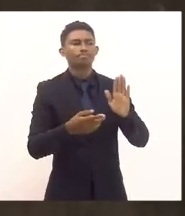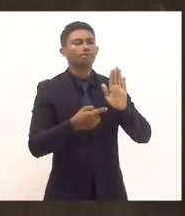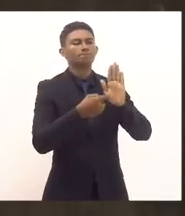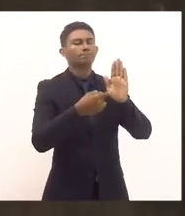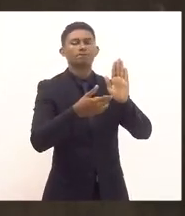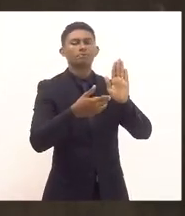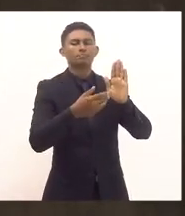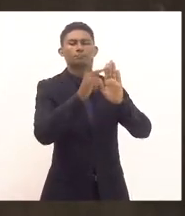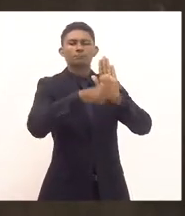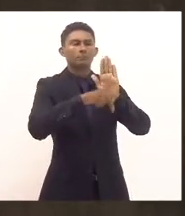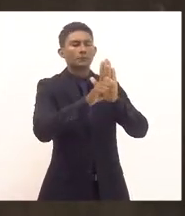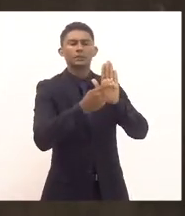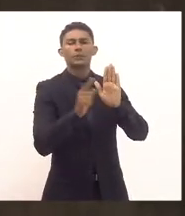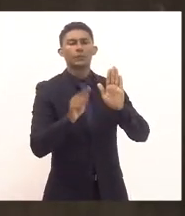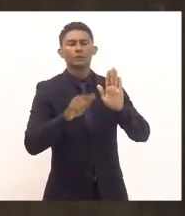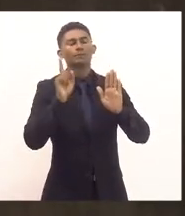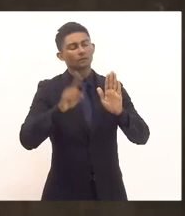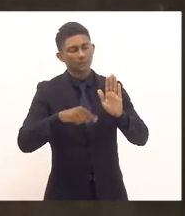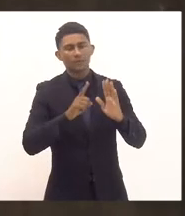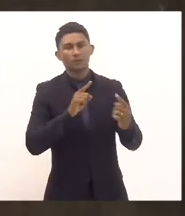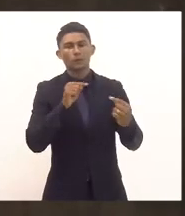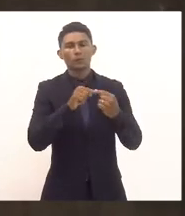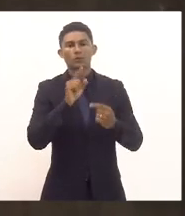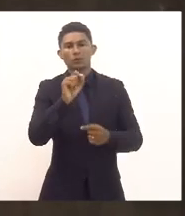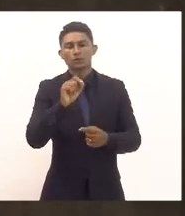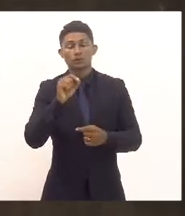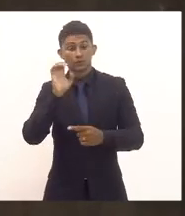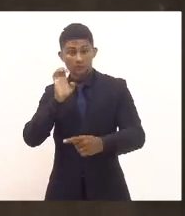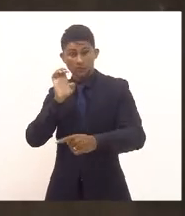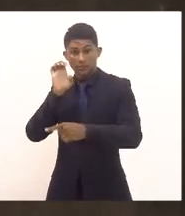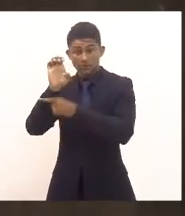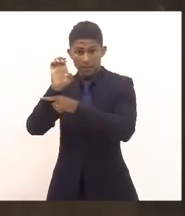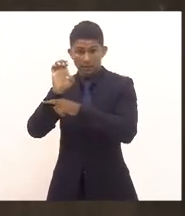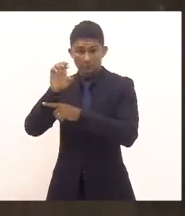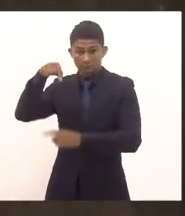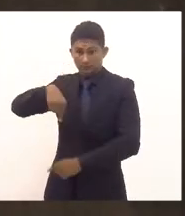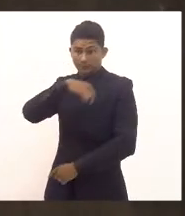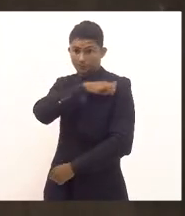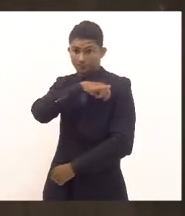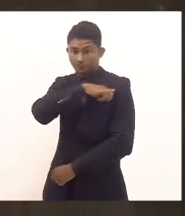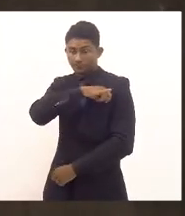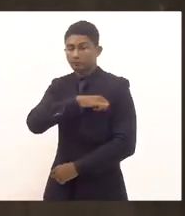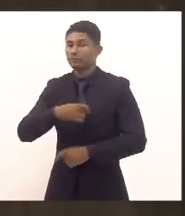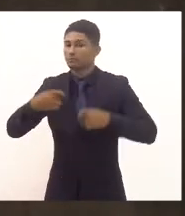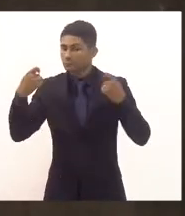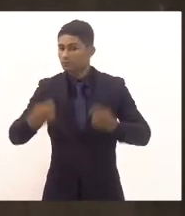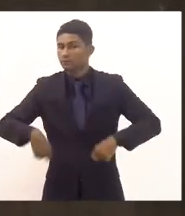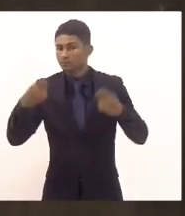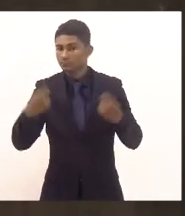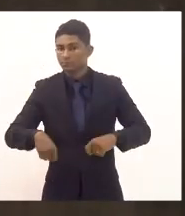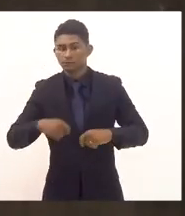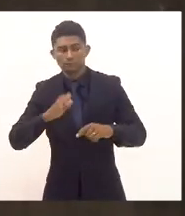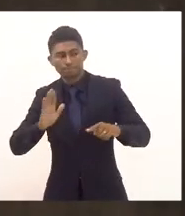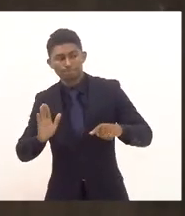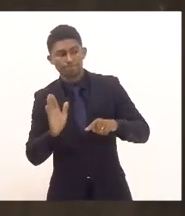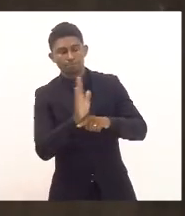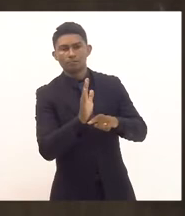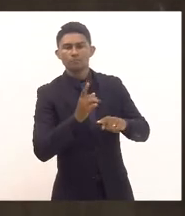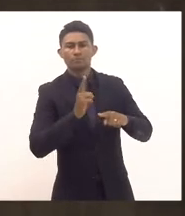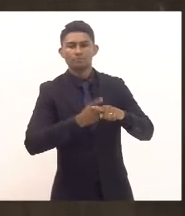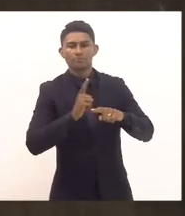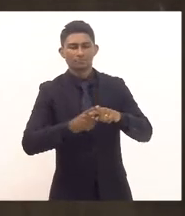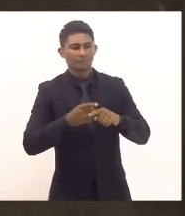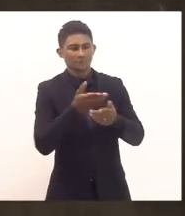é desse fato que obriga o estado do Rio de Janeiro a reparar as vítimas de segregação